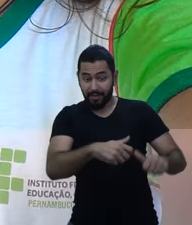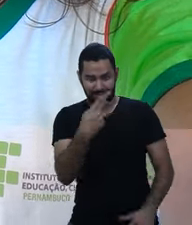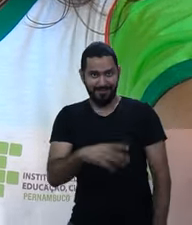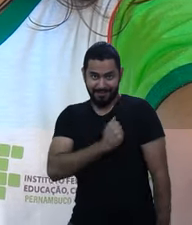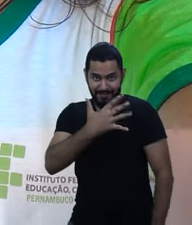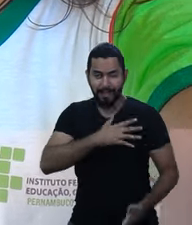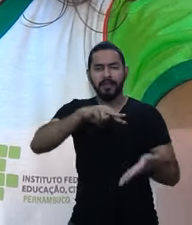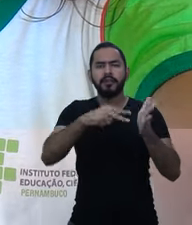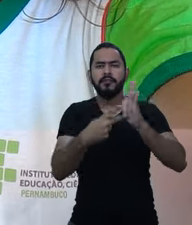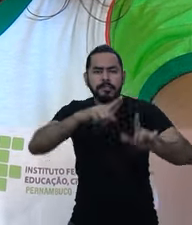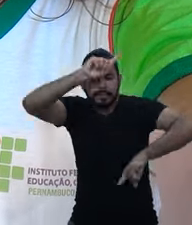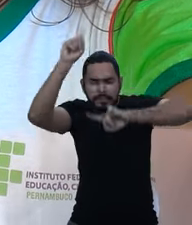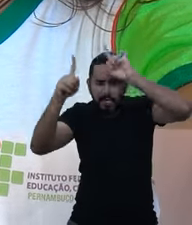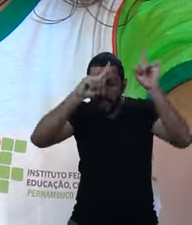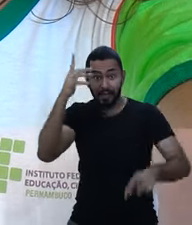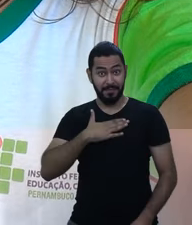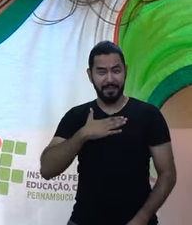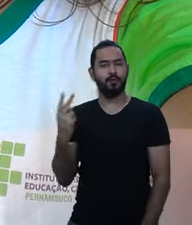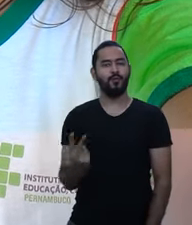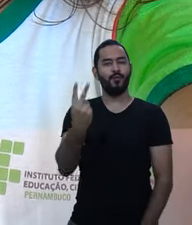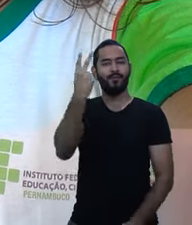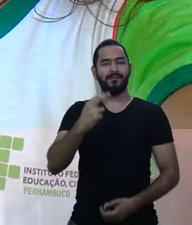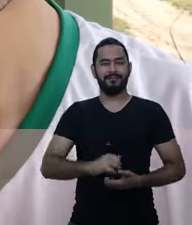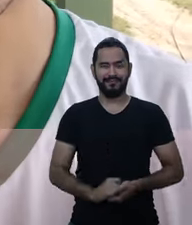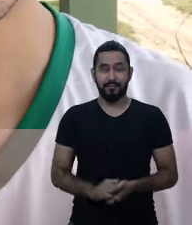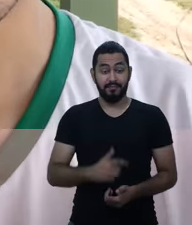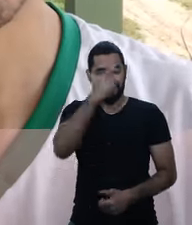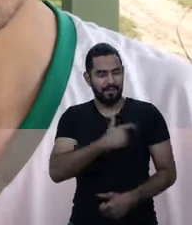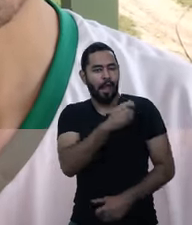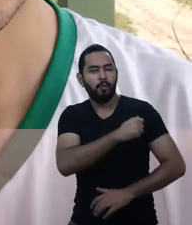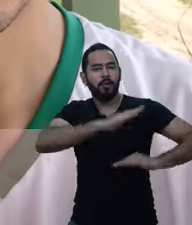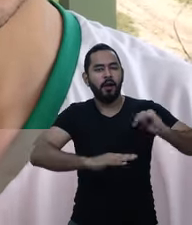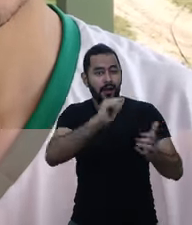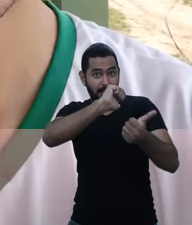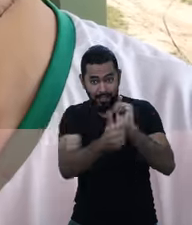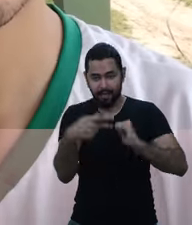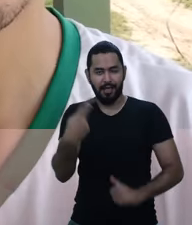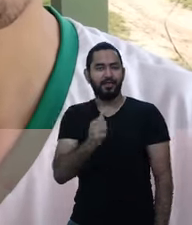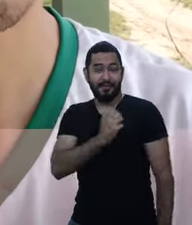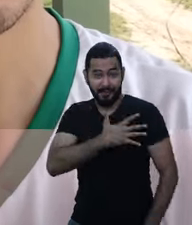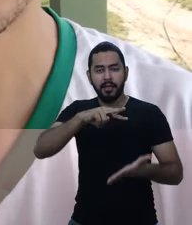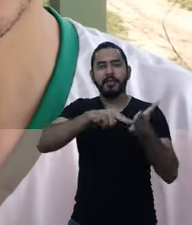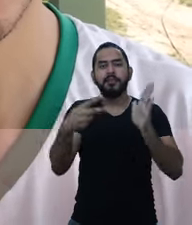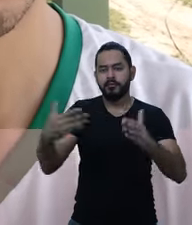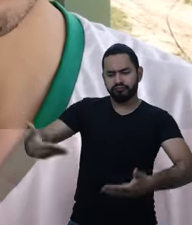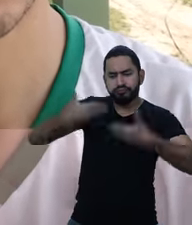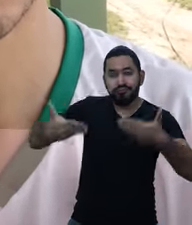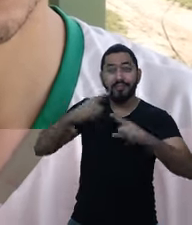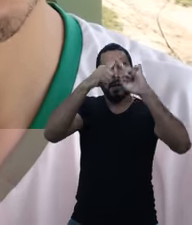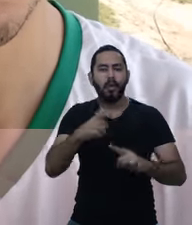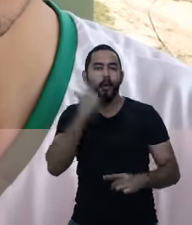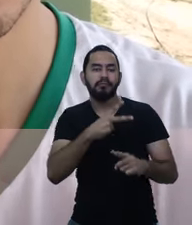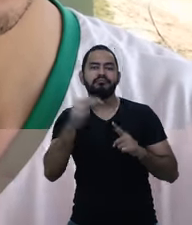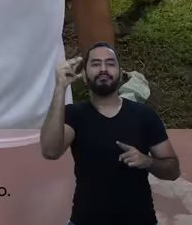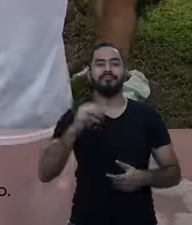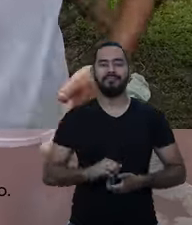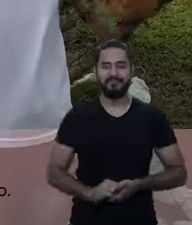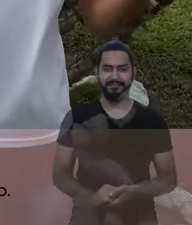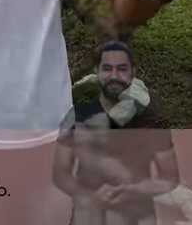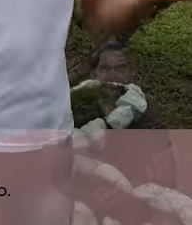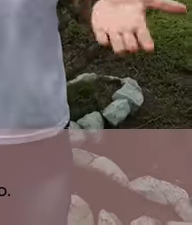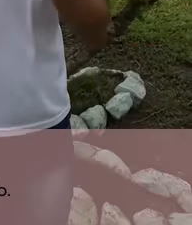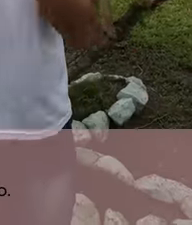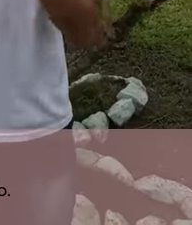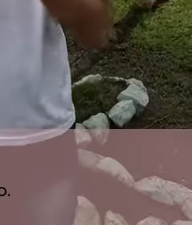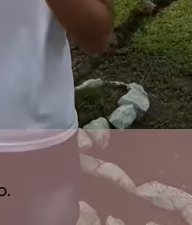estudante do IFPE é ter a minha criatividade valorizada. Ser atleta no IFPE é ter incentivo para praticar esporte e ser campeão.